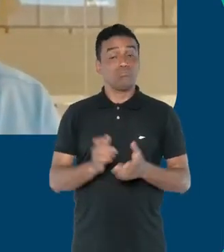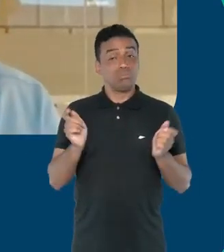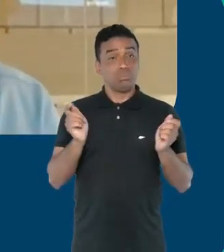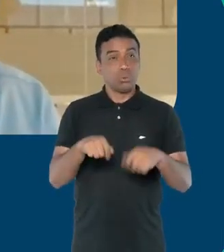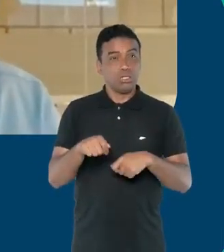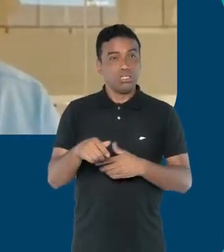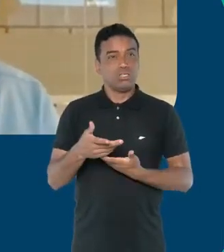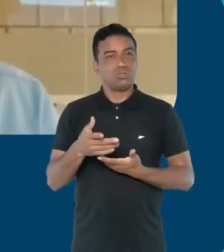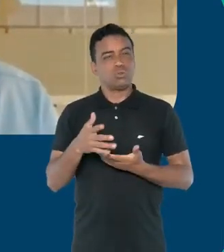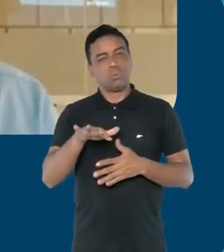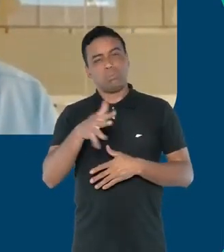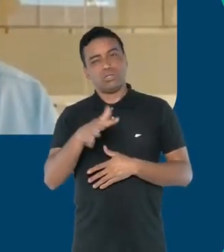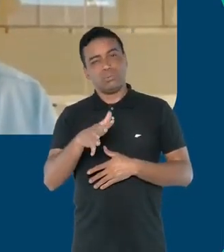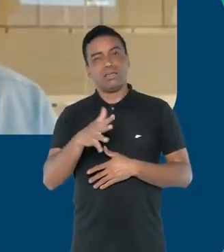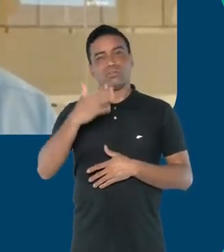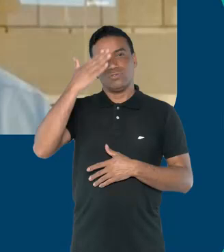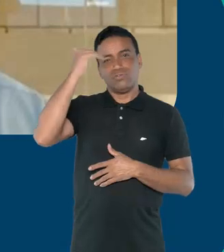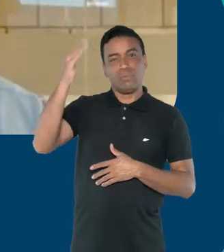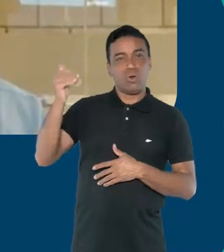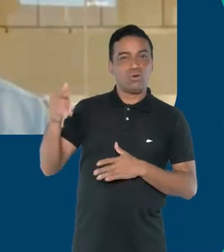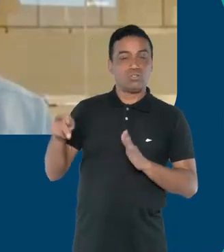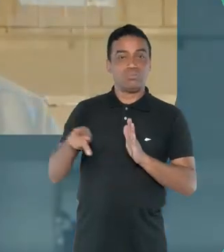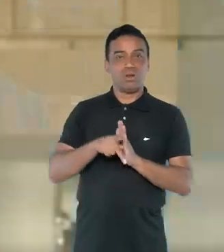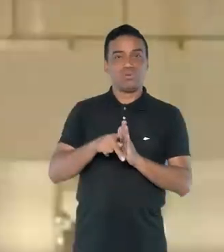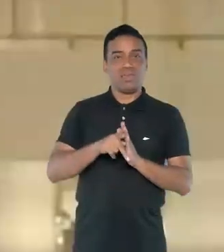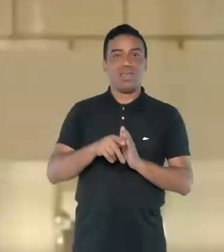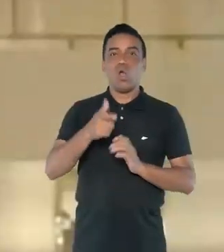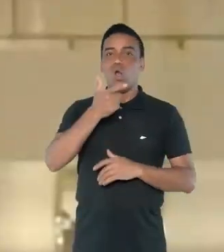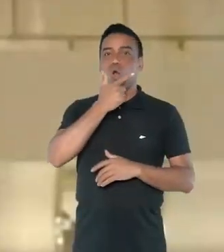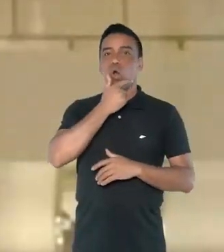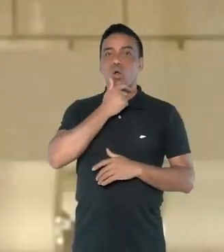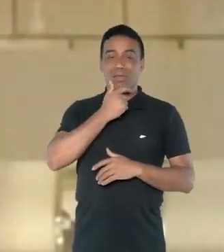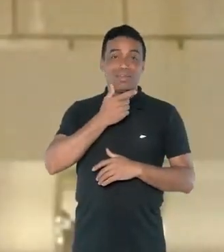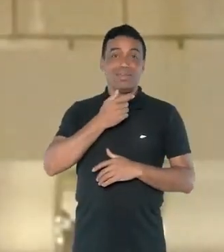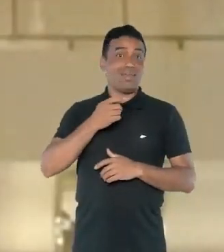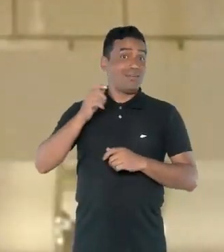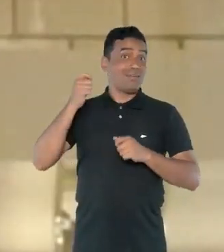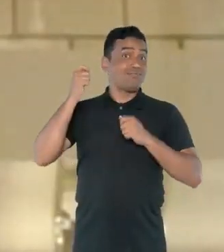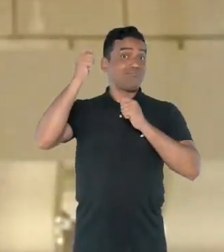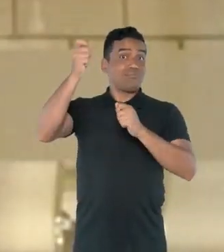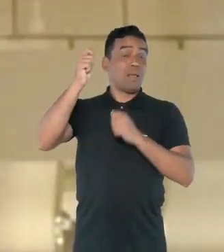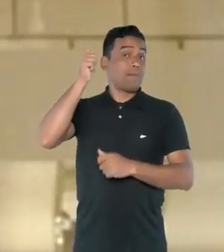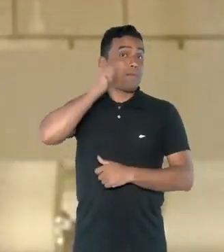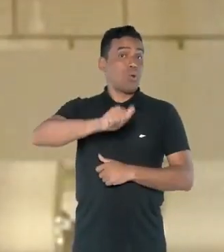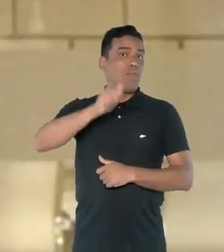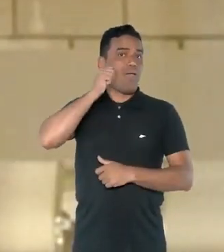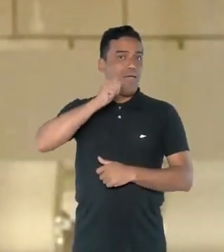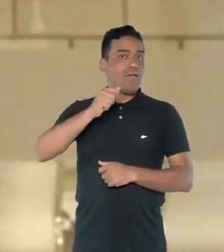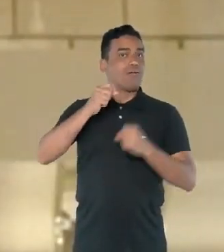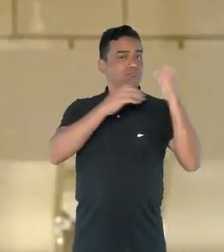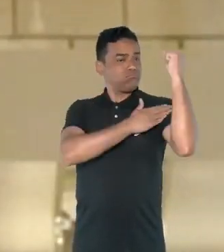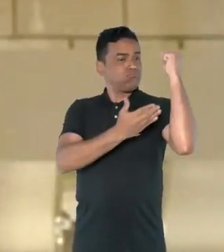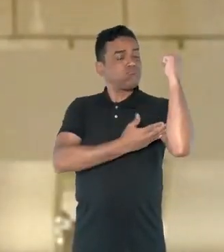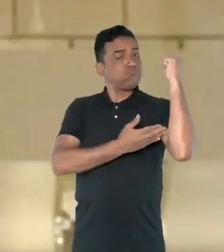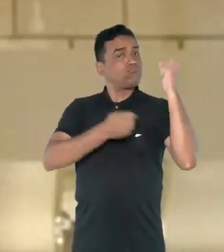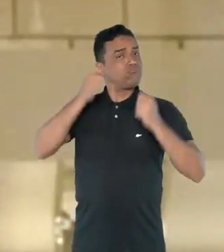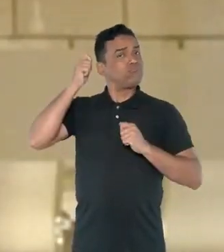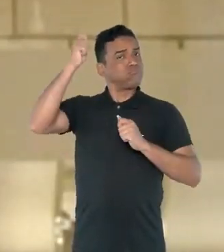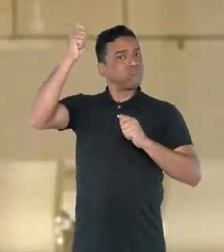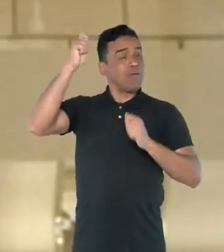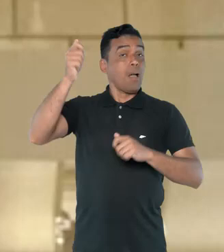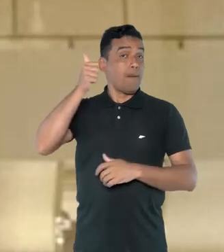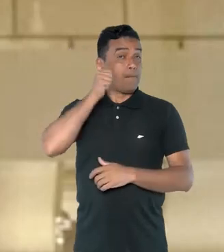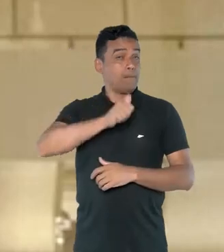ele ficou, digamos assim, mais ou menos conhecido como um proto-feminista, né? Ele vai dizer que as mulheres são